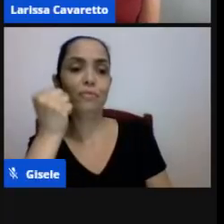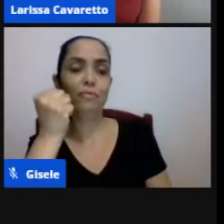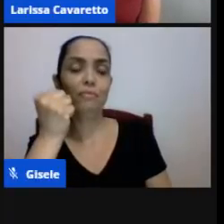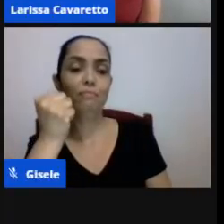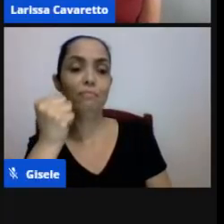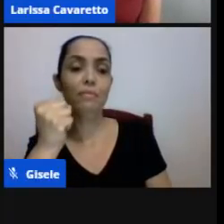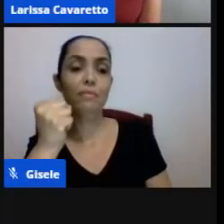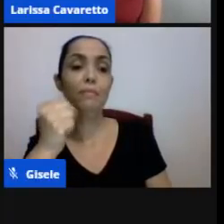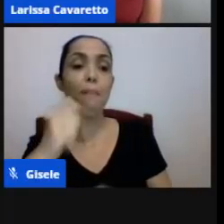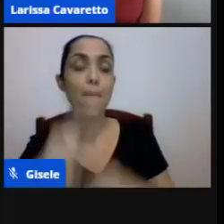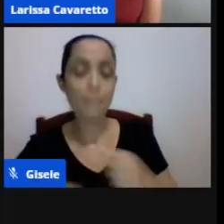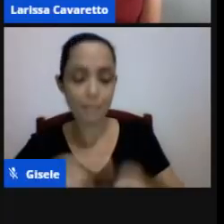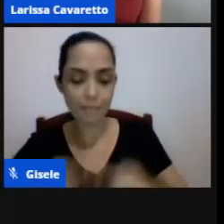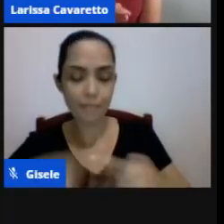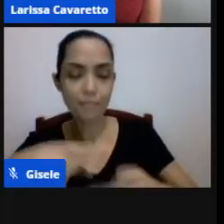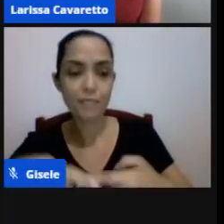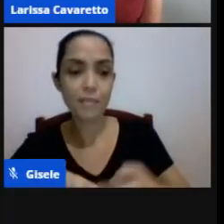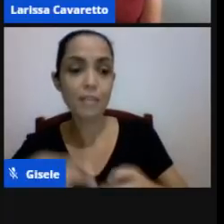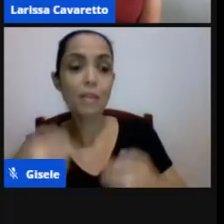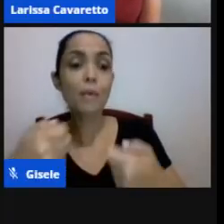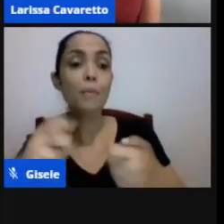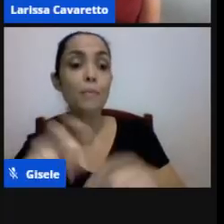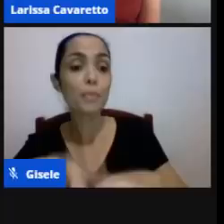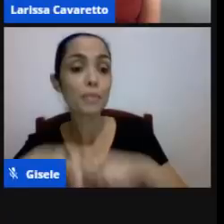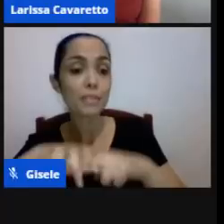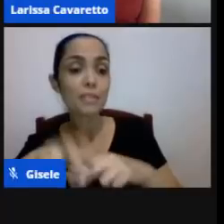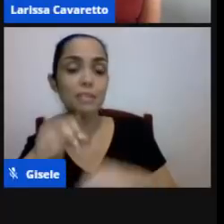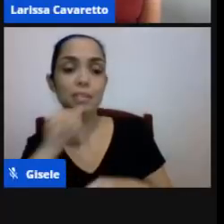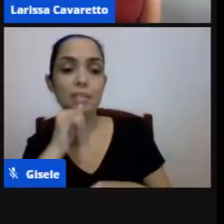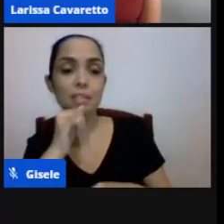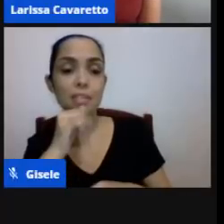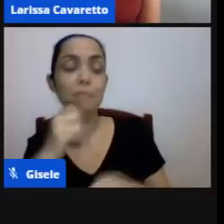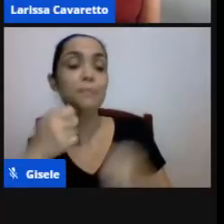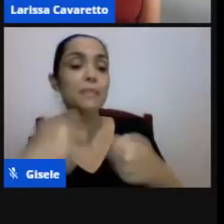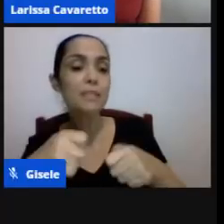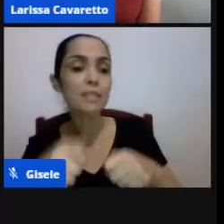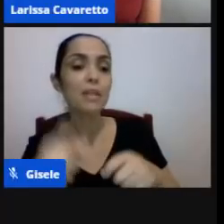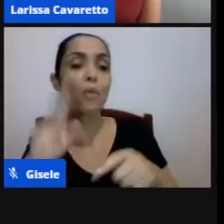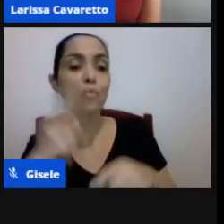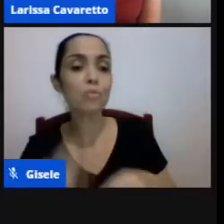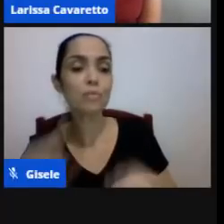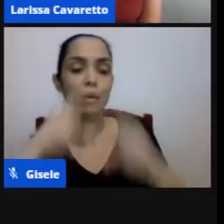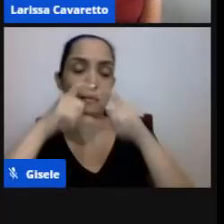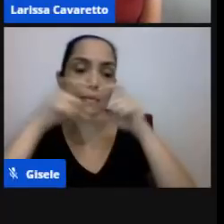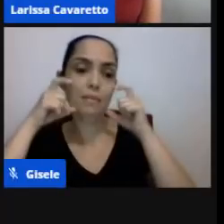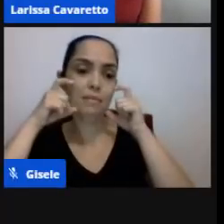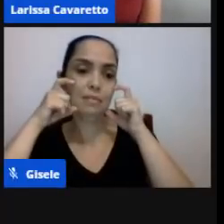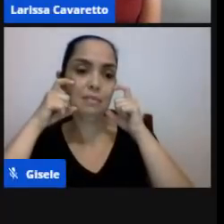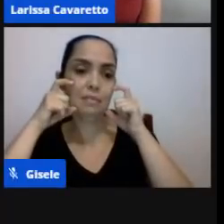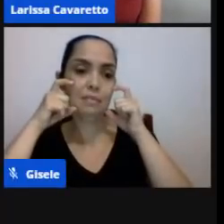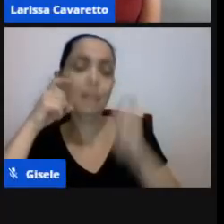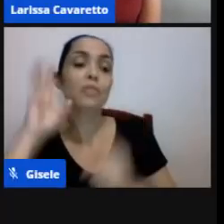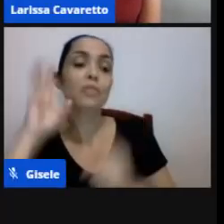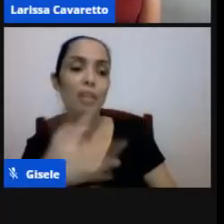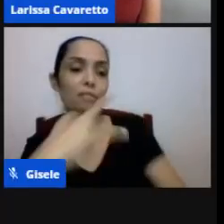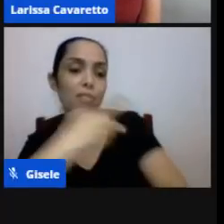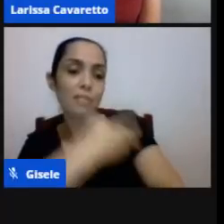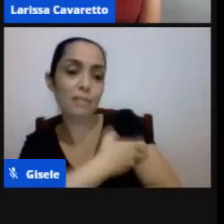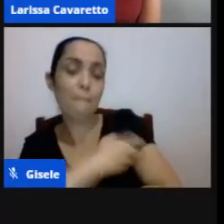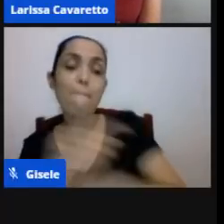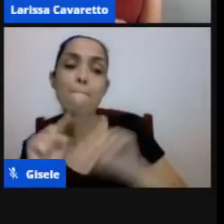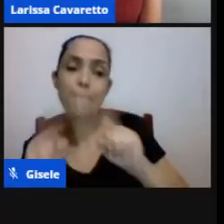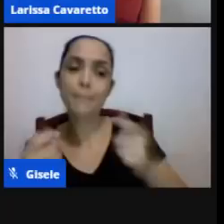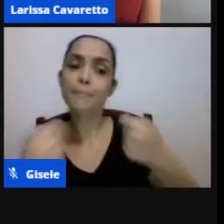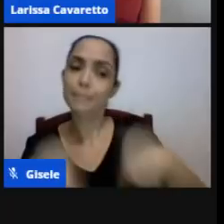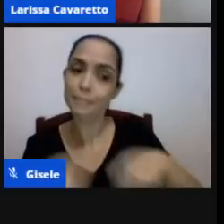desenvolve a doença. Então, por isso que a gente não pode, por exemplo, deixar de usar máscara mesmo vacinado, porque você pode transmitir para as pessoas que não estão